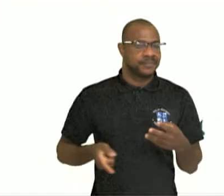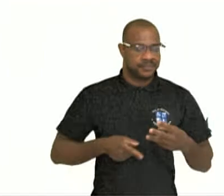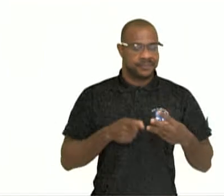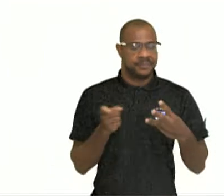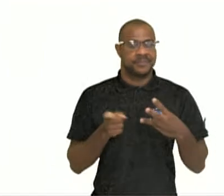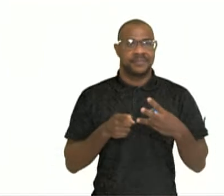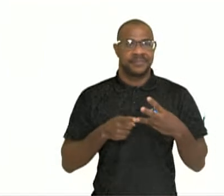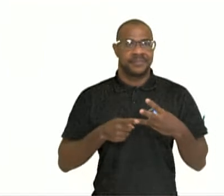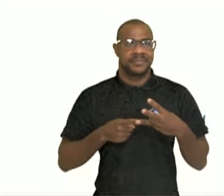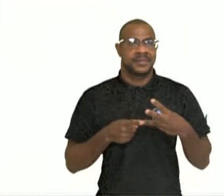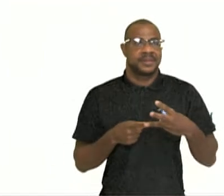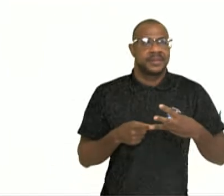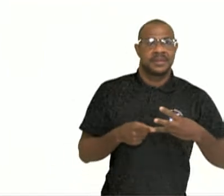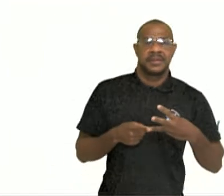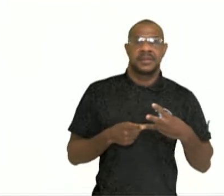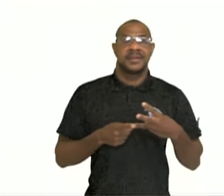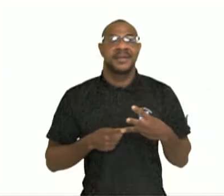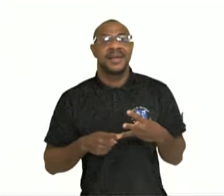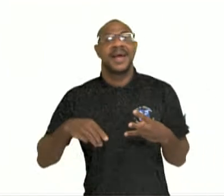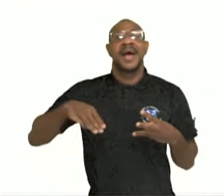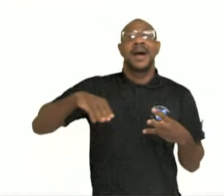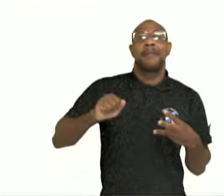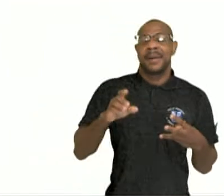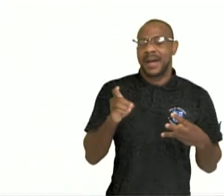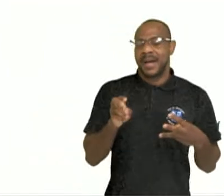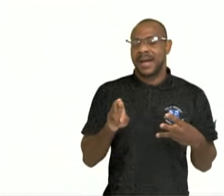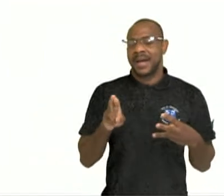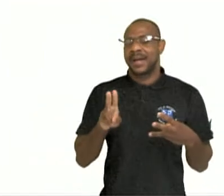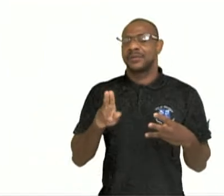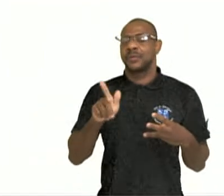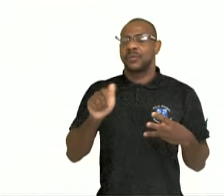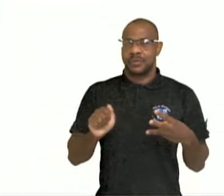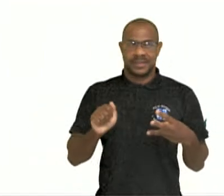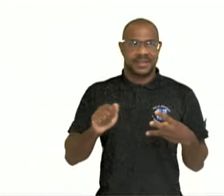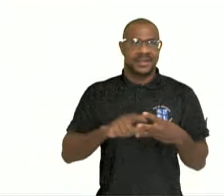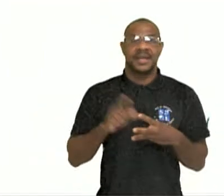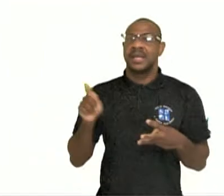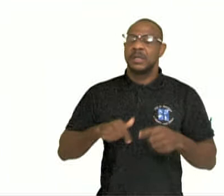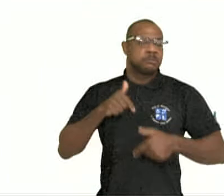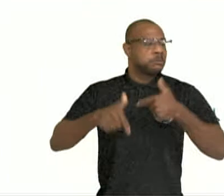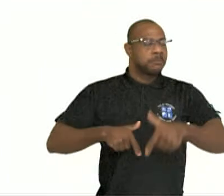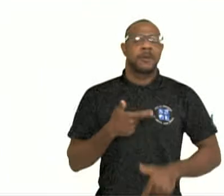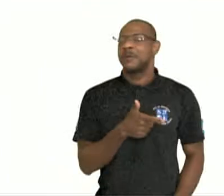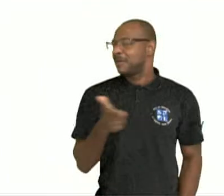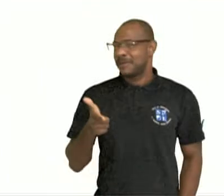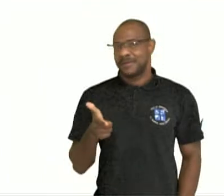hija Chilindrina. Seu Madruga, né? Ele é mestre da arte de não trabalhar